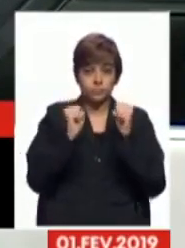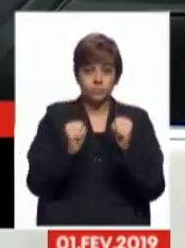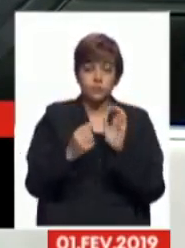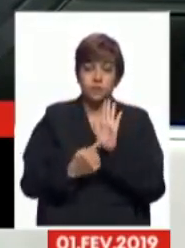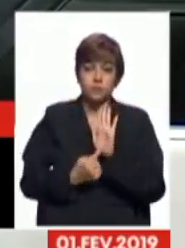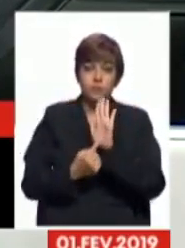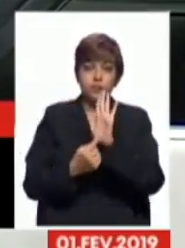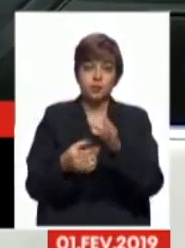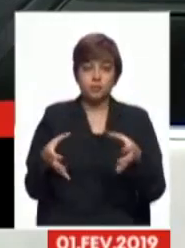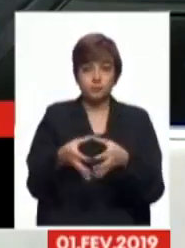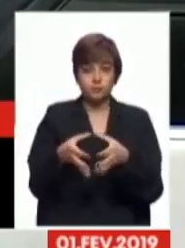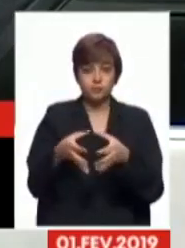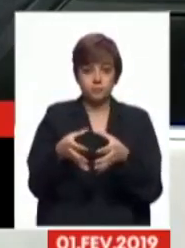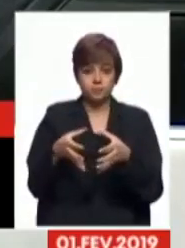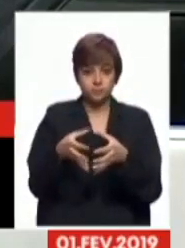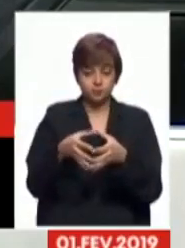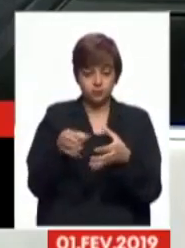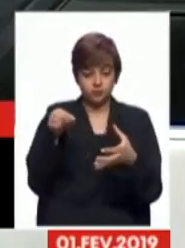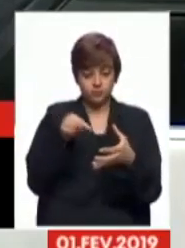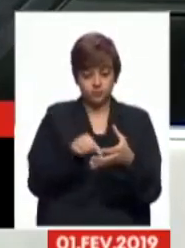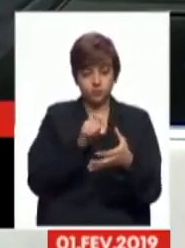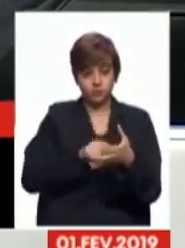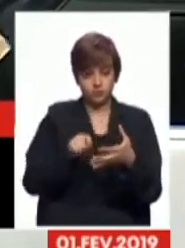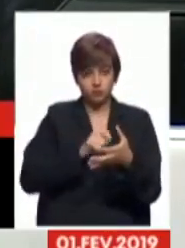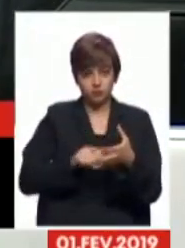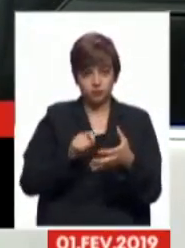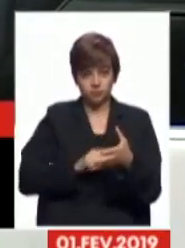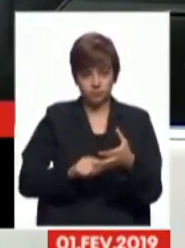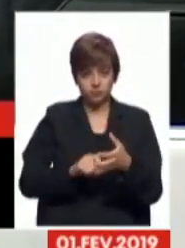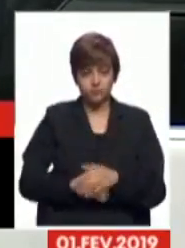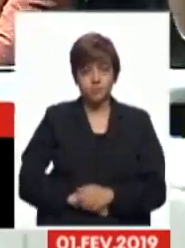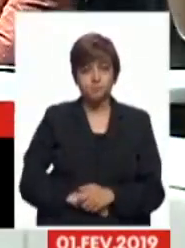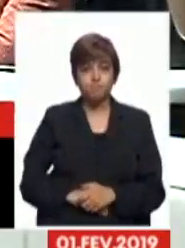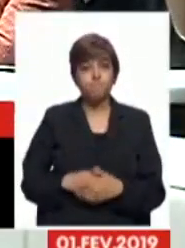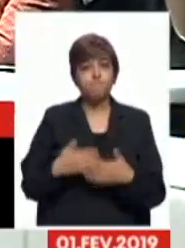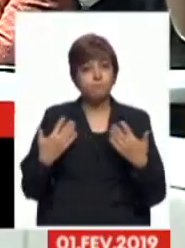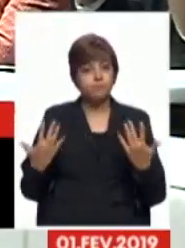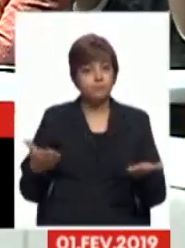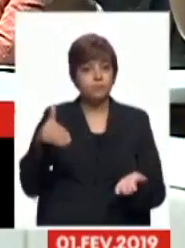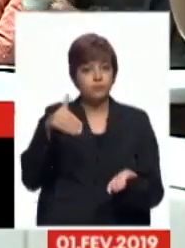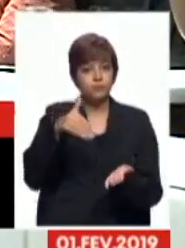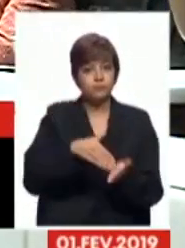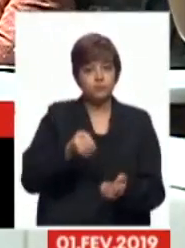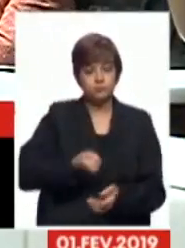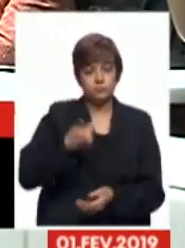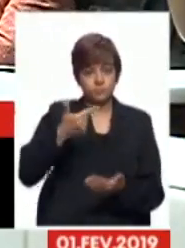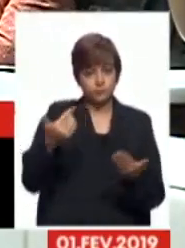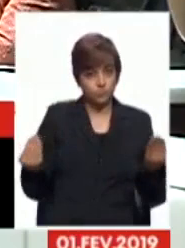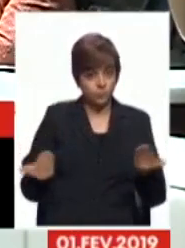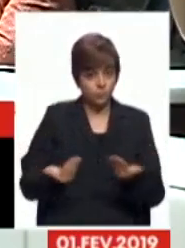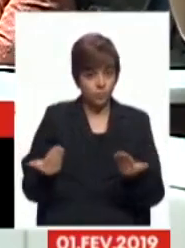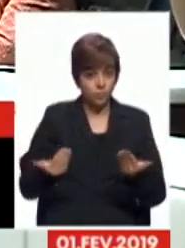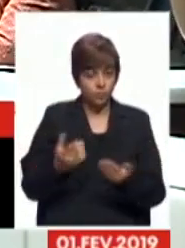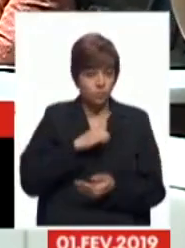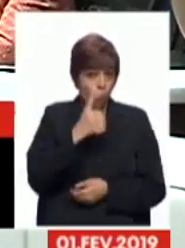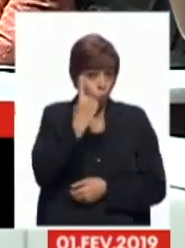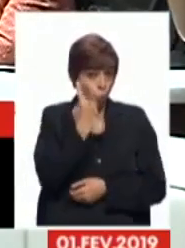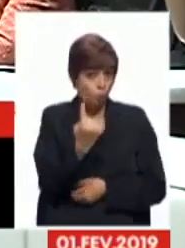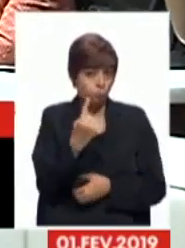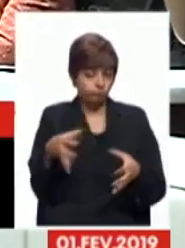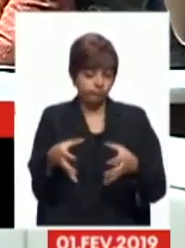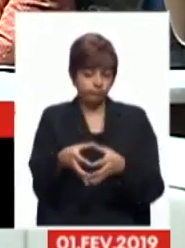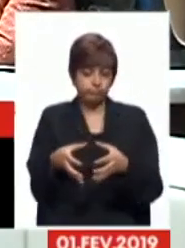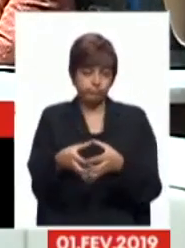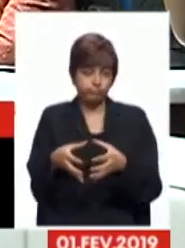da chapa registrada. Senhor presidente, até às 12 horas de hoje foram registradas somente uma chapa, e